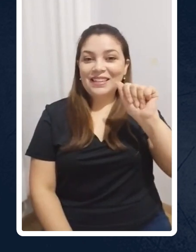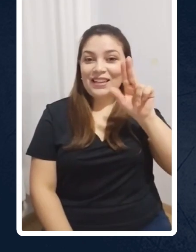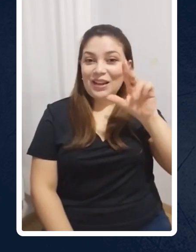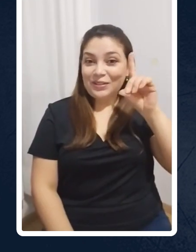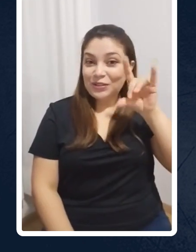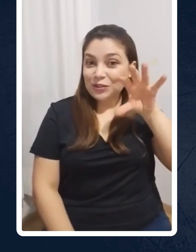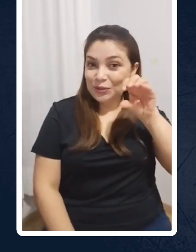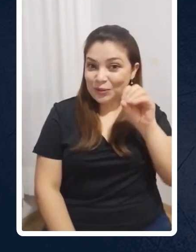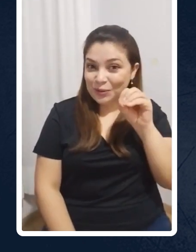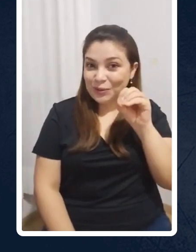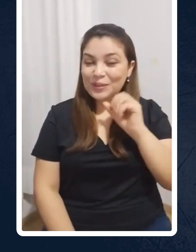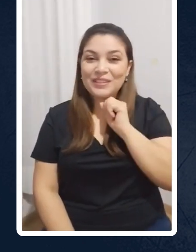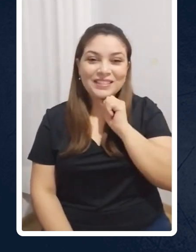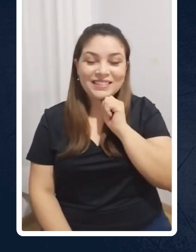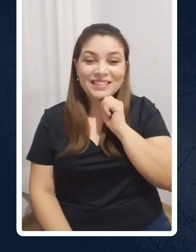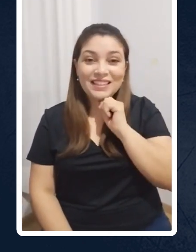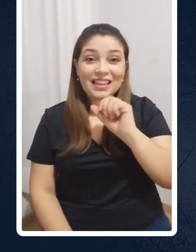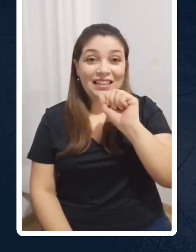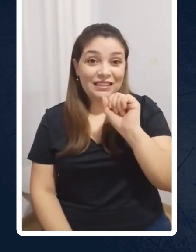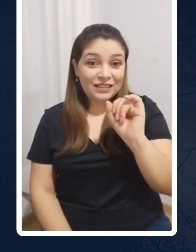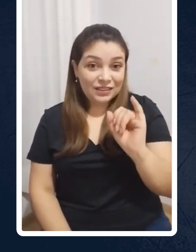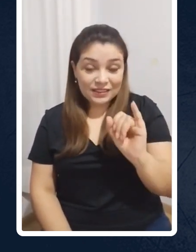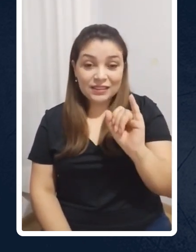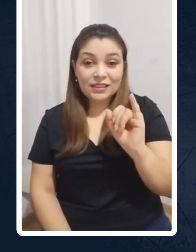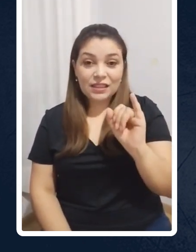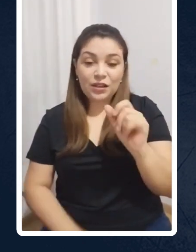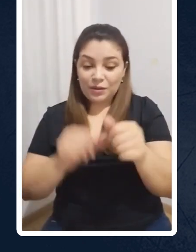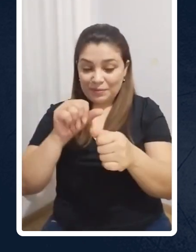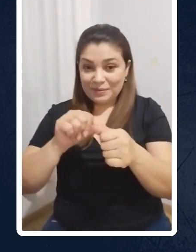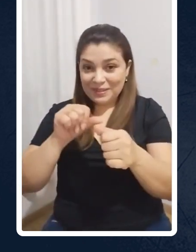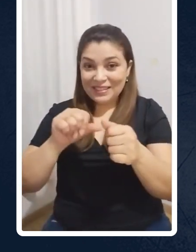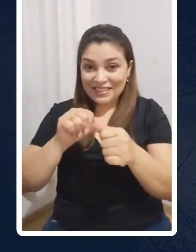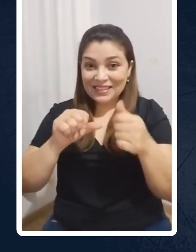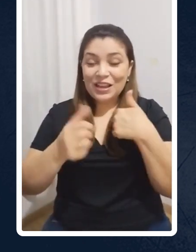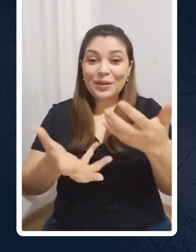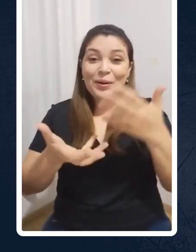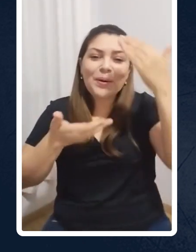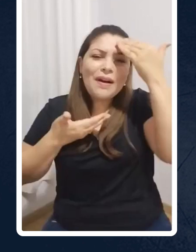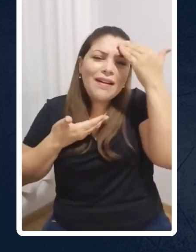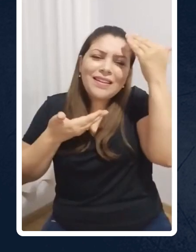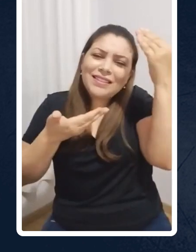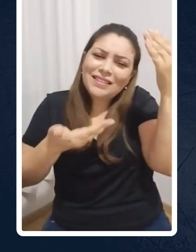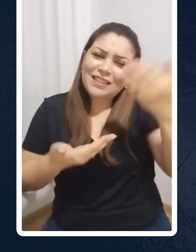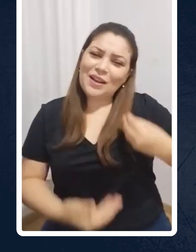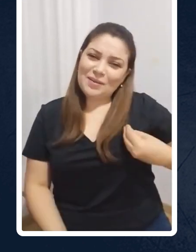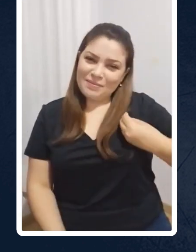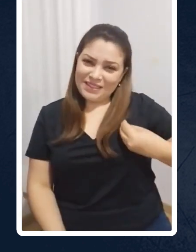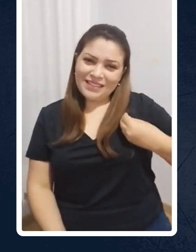a Patrícia, eu quero agradecer a Patrícia pela presença dela aqui.